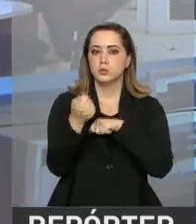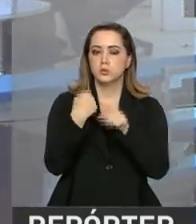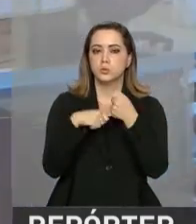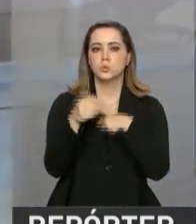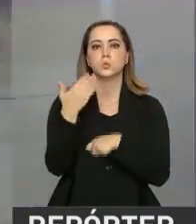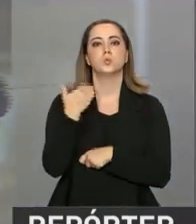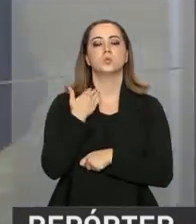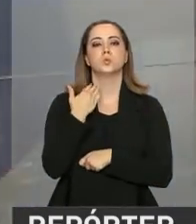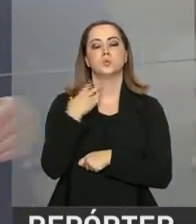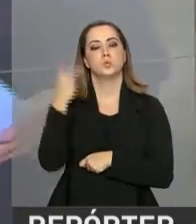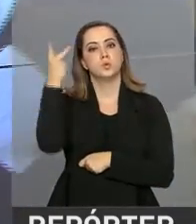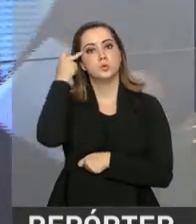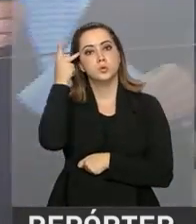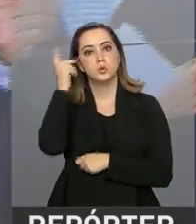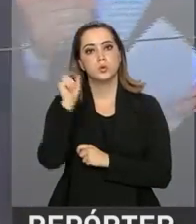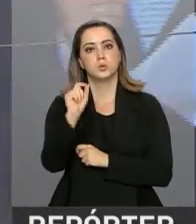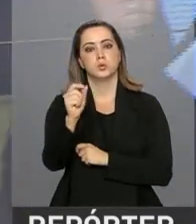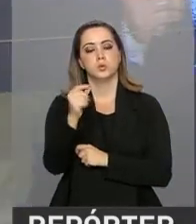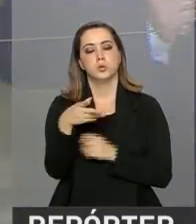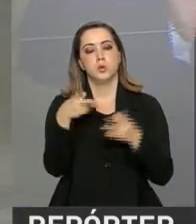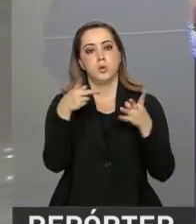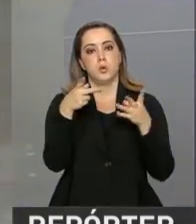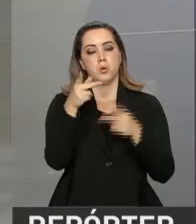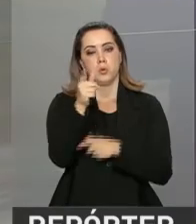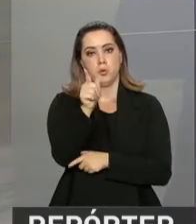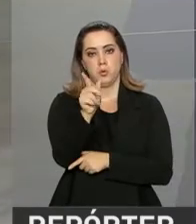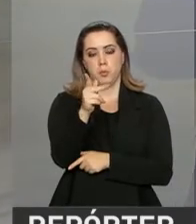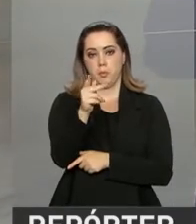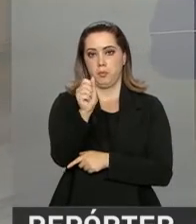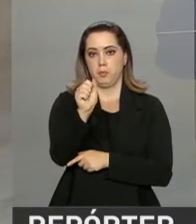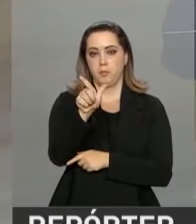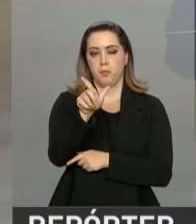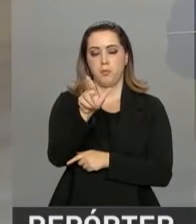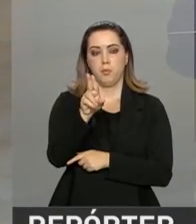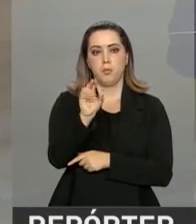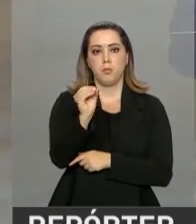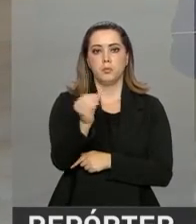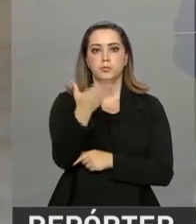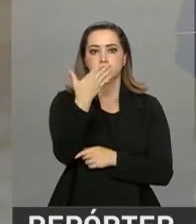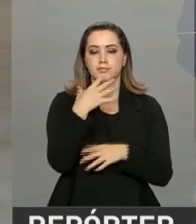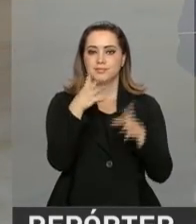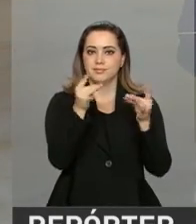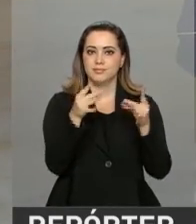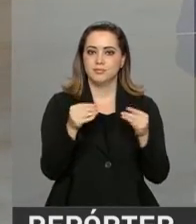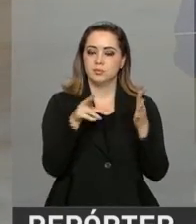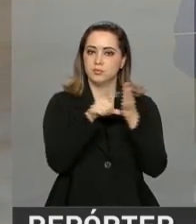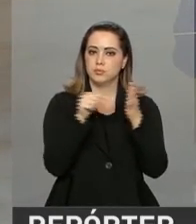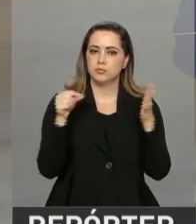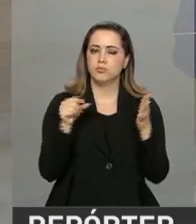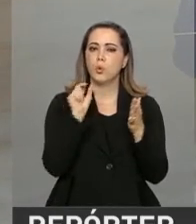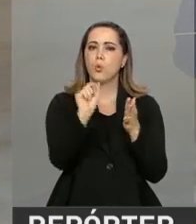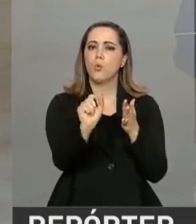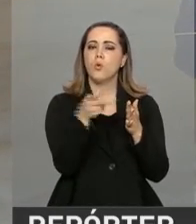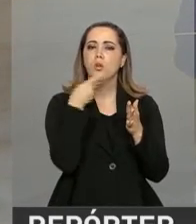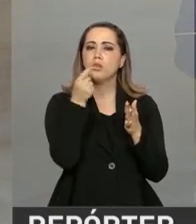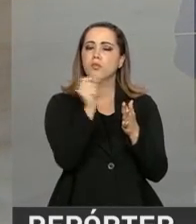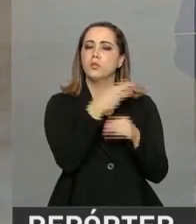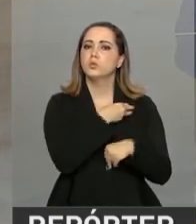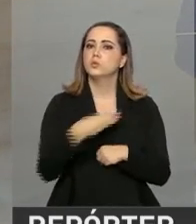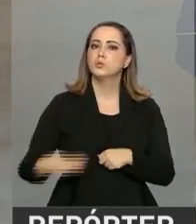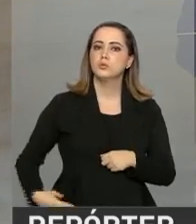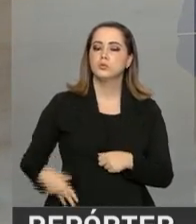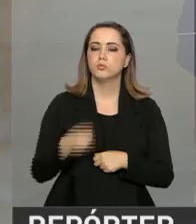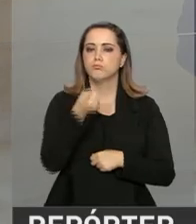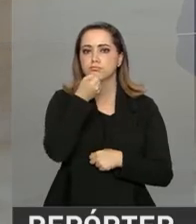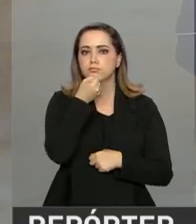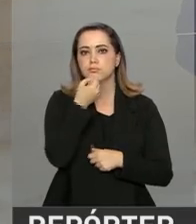O repórter Paulo La Sálvia está no Palácio do Planalto aqui em Brasília, mas tem informações sobre esse assunto. Paulo, o que foi que o ministro falou com os jornalistas